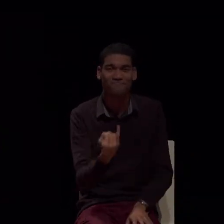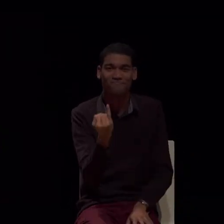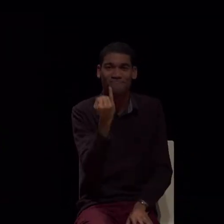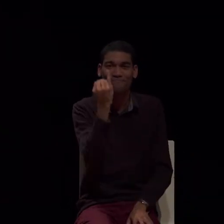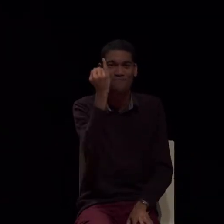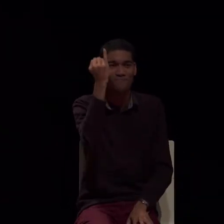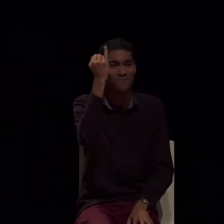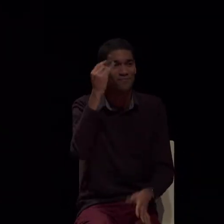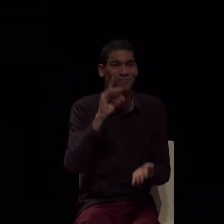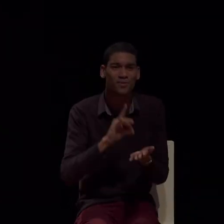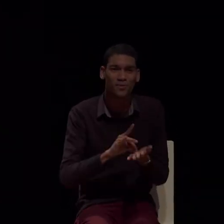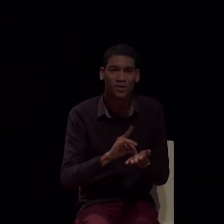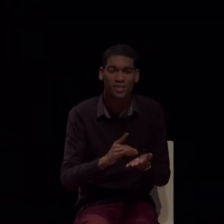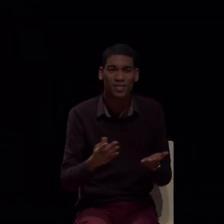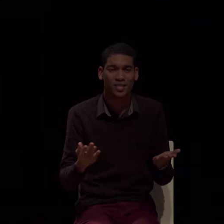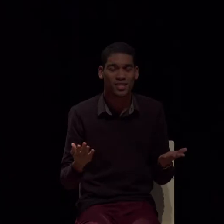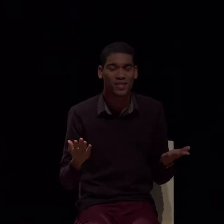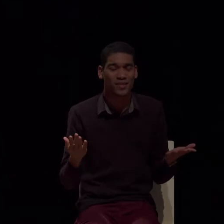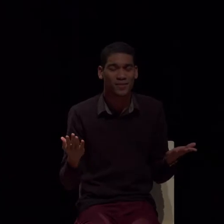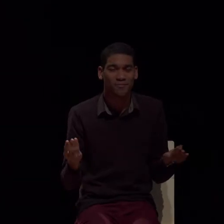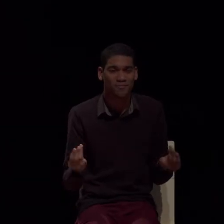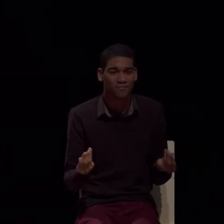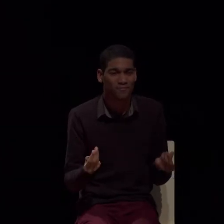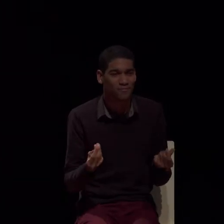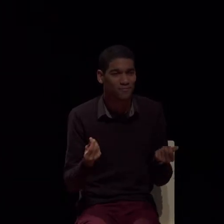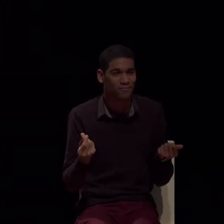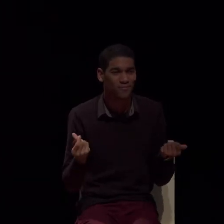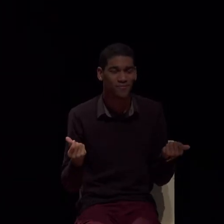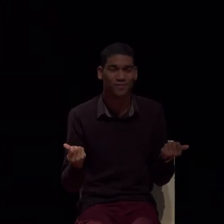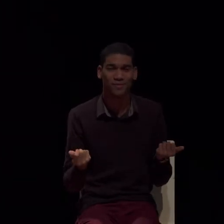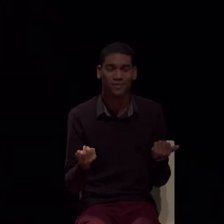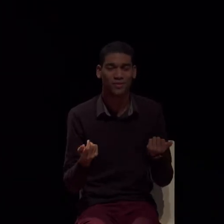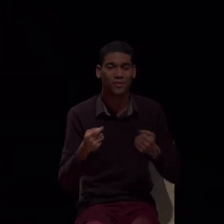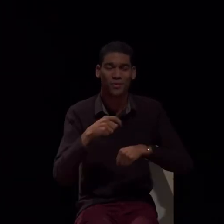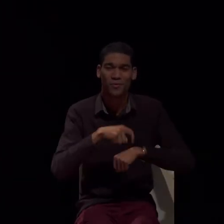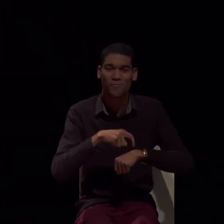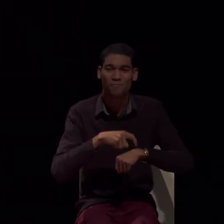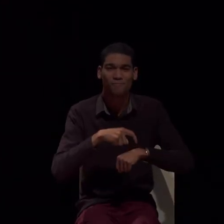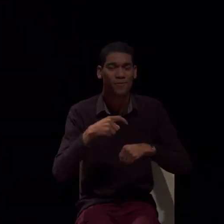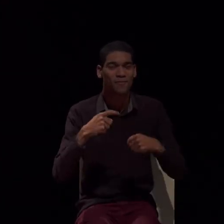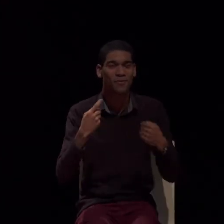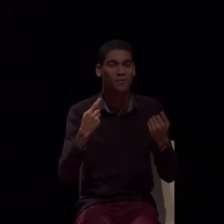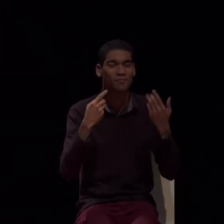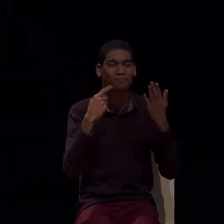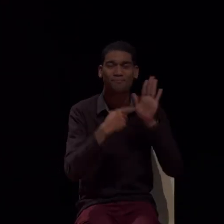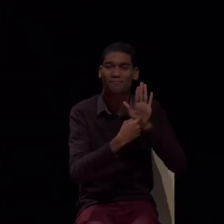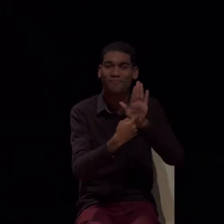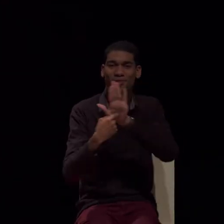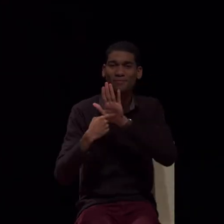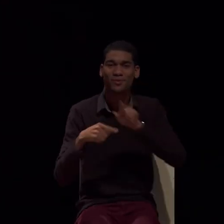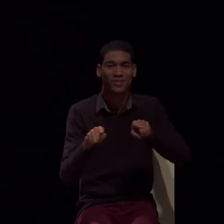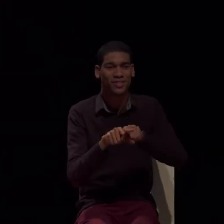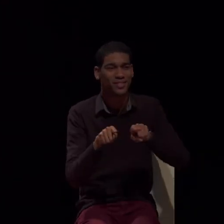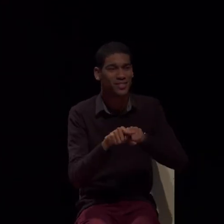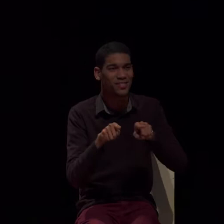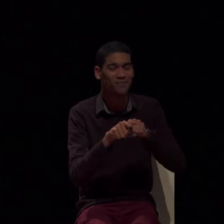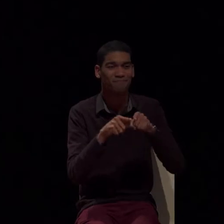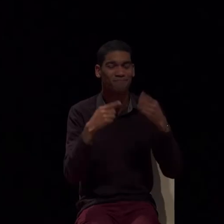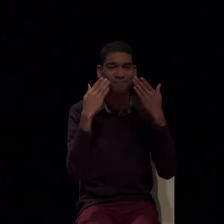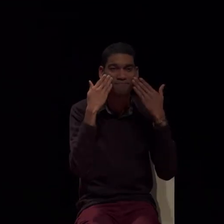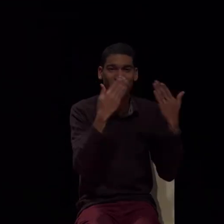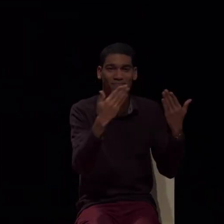em um momento revelador e animador considerando que